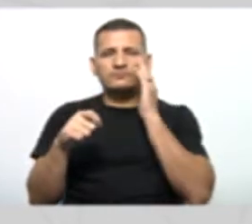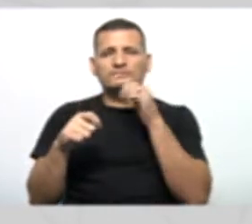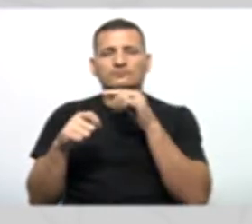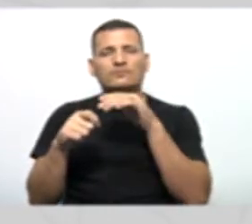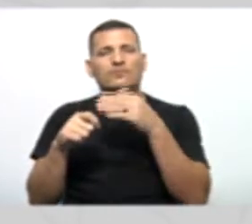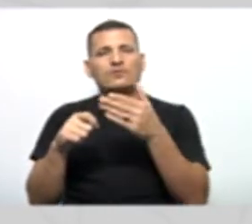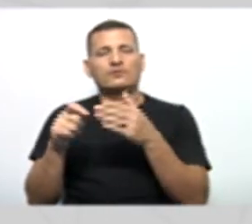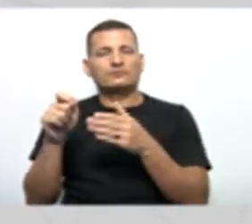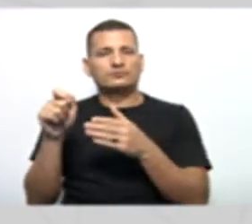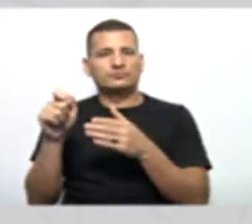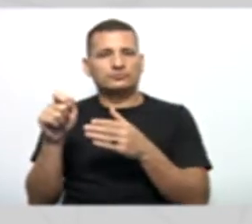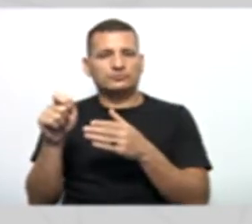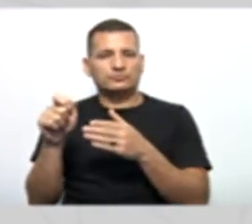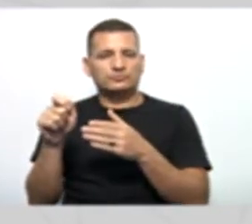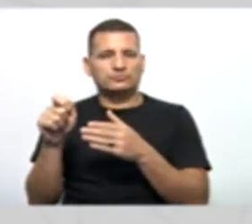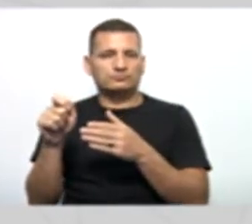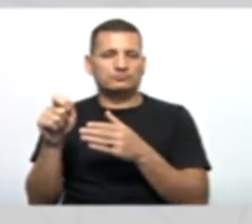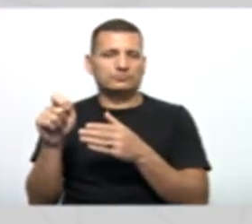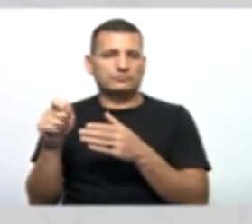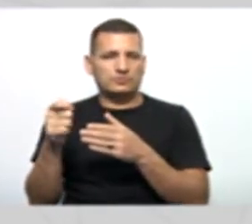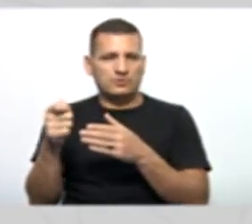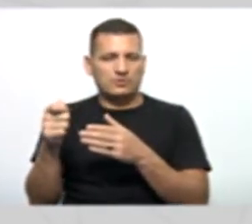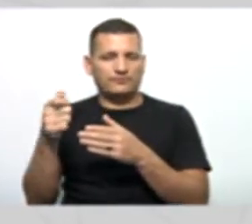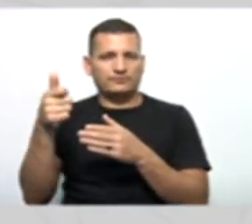Dá para você colocar aqui os